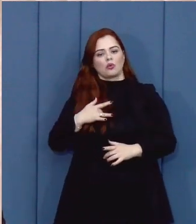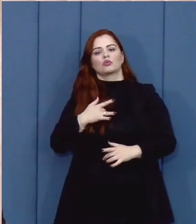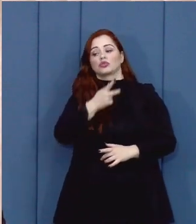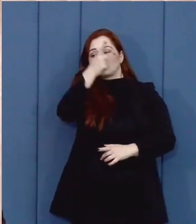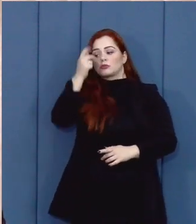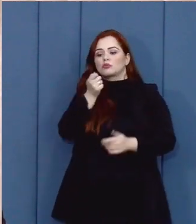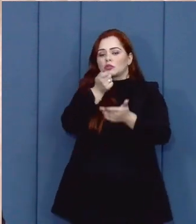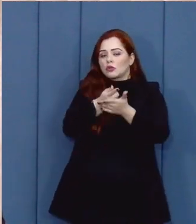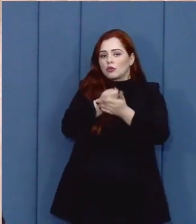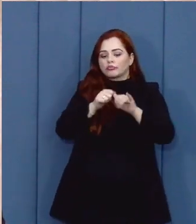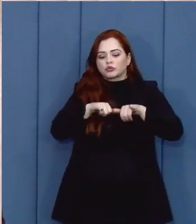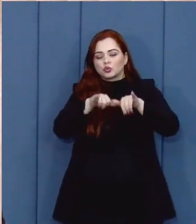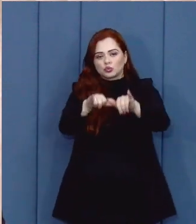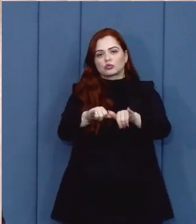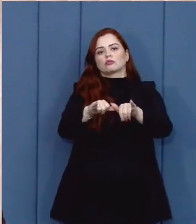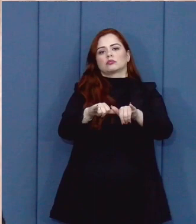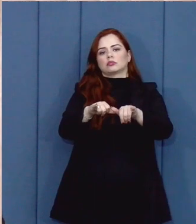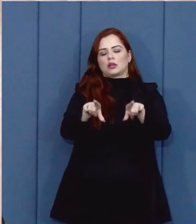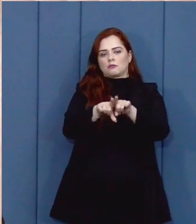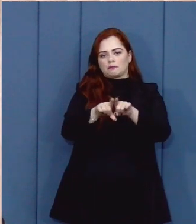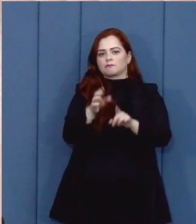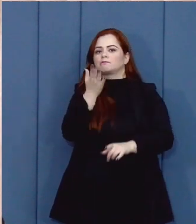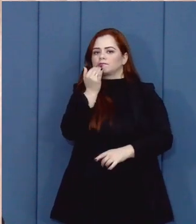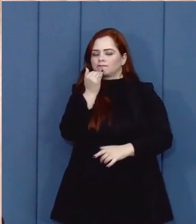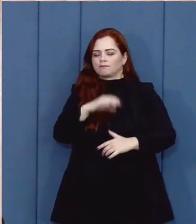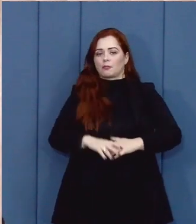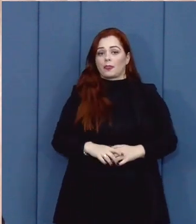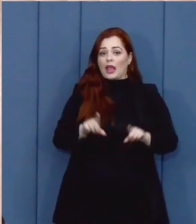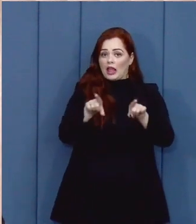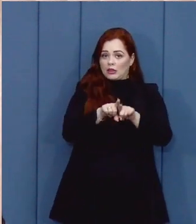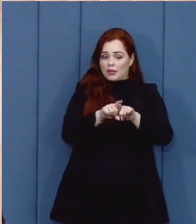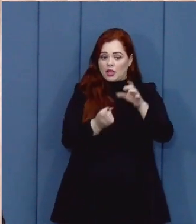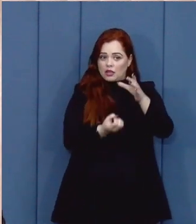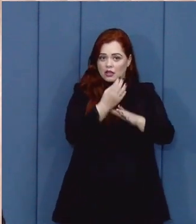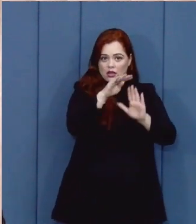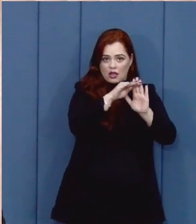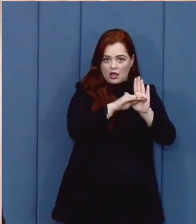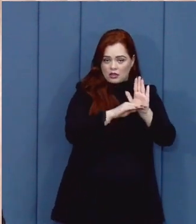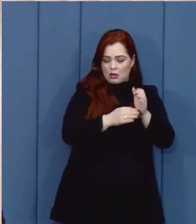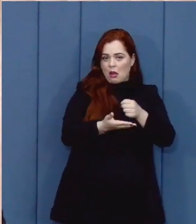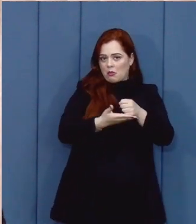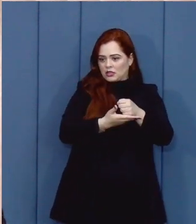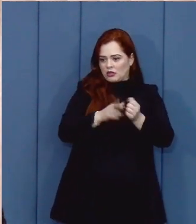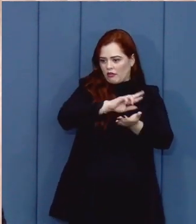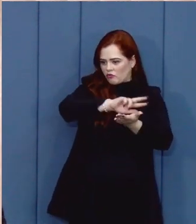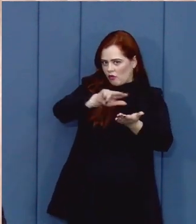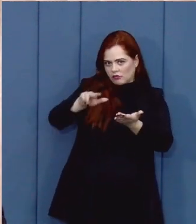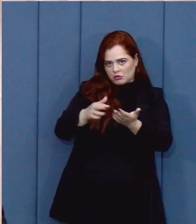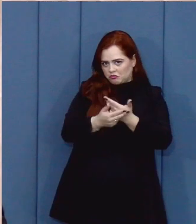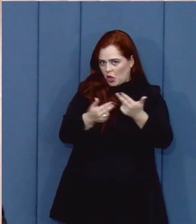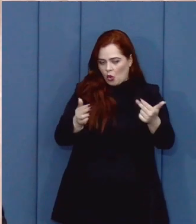comércio justo de alimentos. As normas são elaboradas baseadas em diferentes fatores, os quais eu já